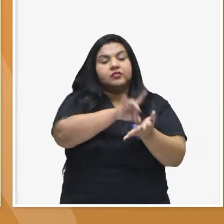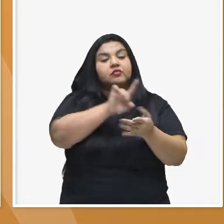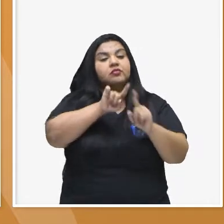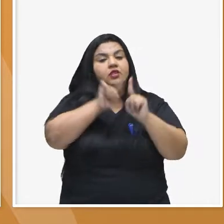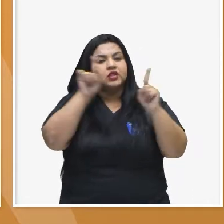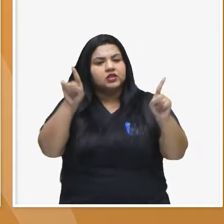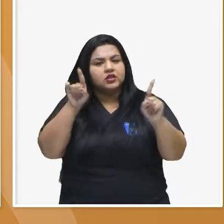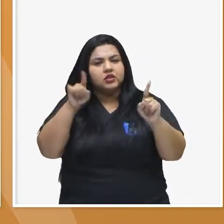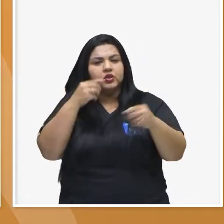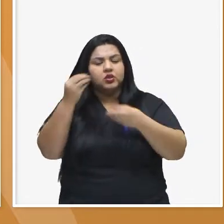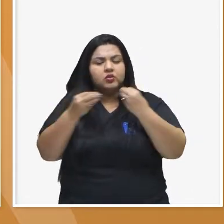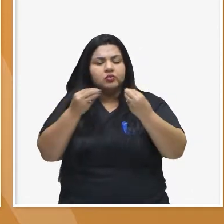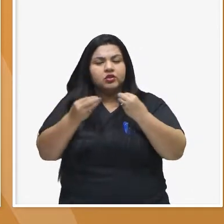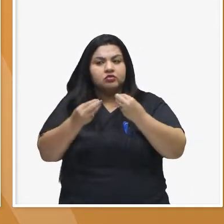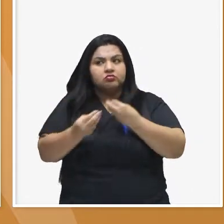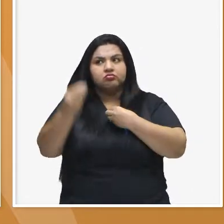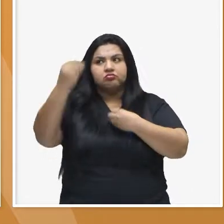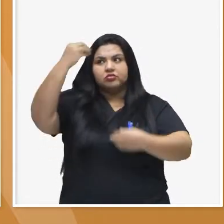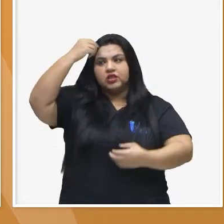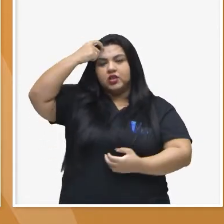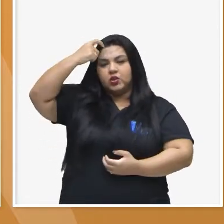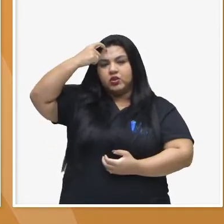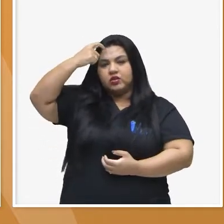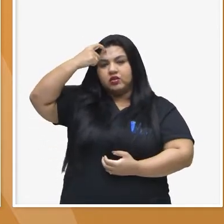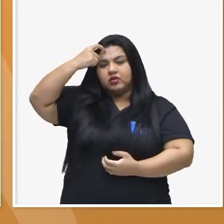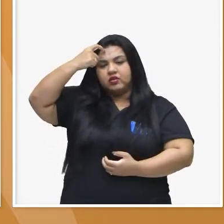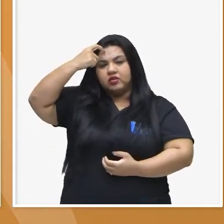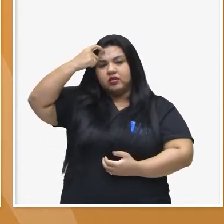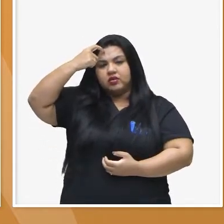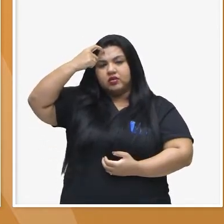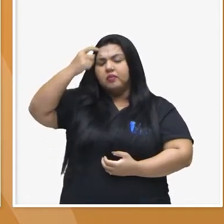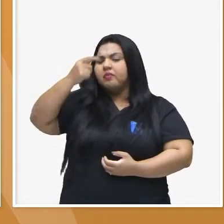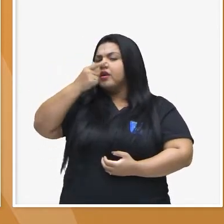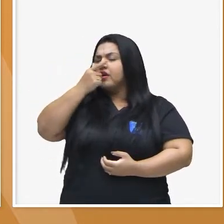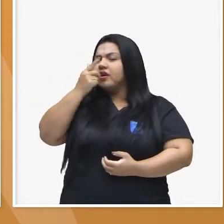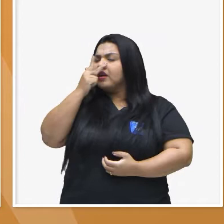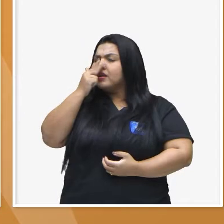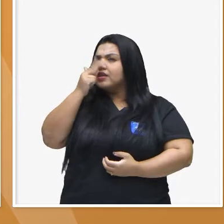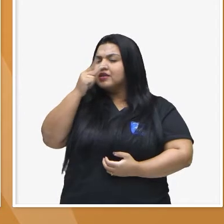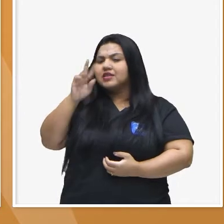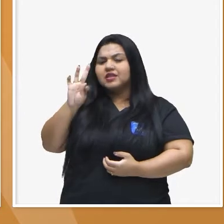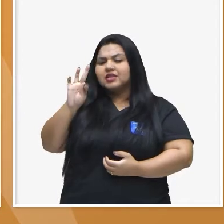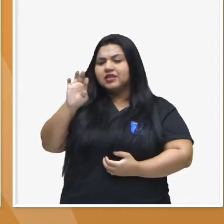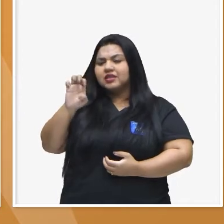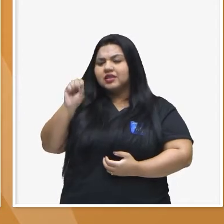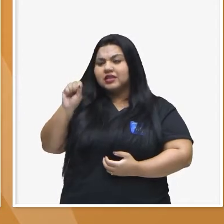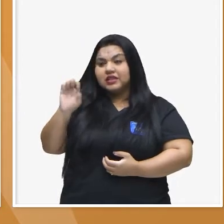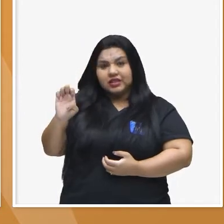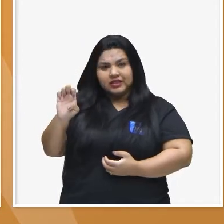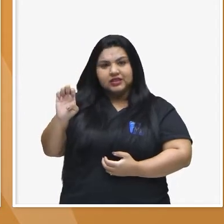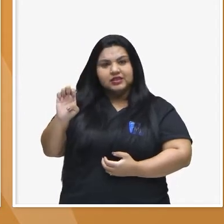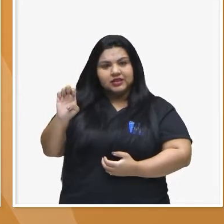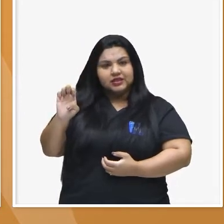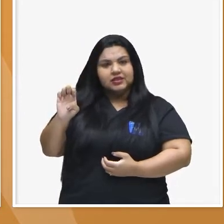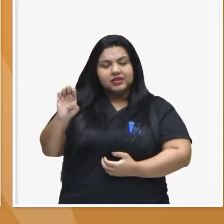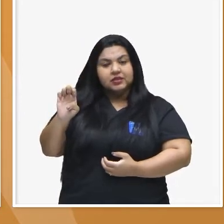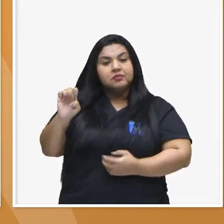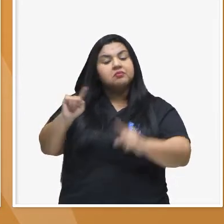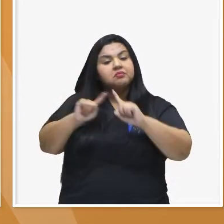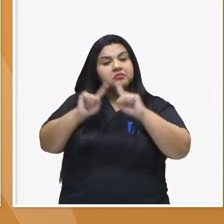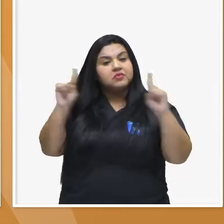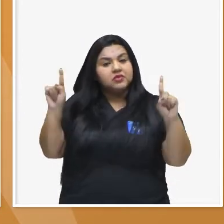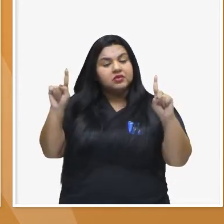ela chega na minha consciência, ela vem como uma tese, né? Ela vem dentro dessa dinâmica. Só